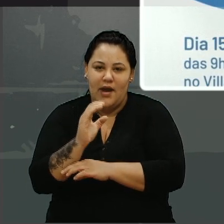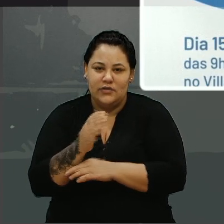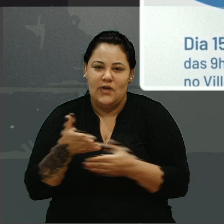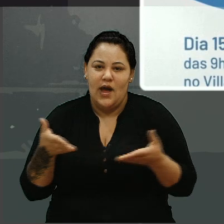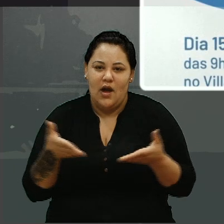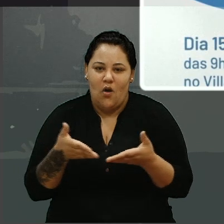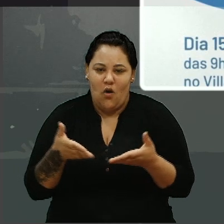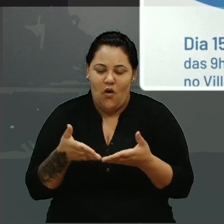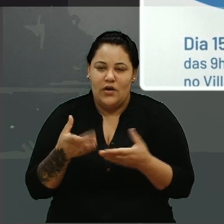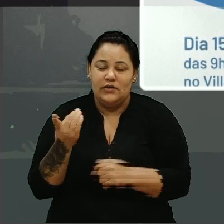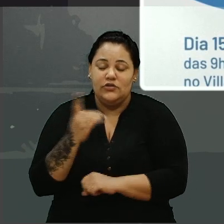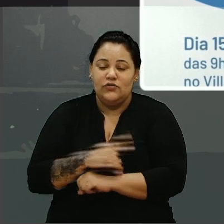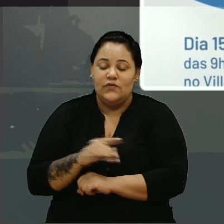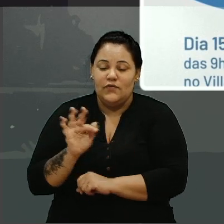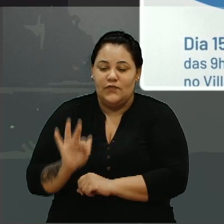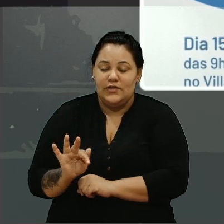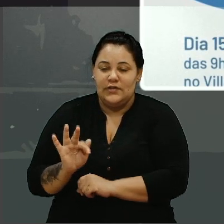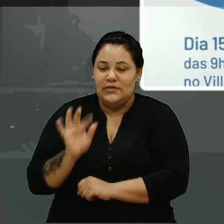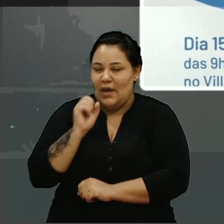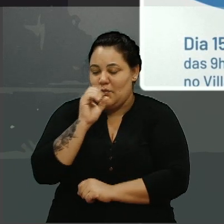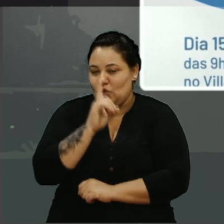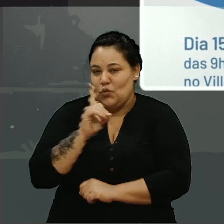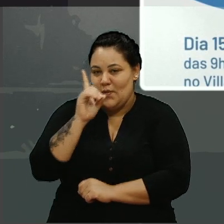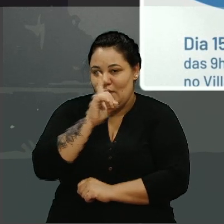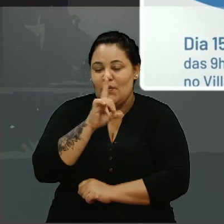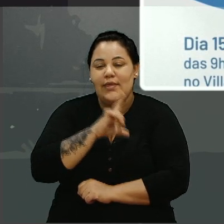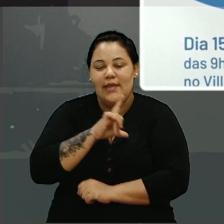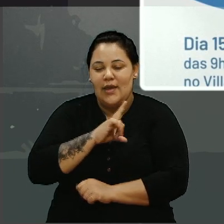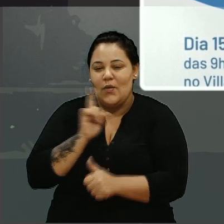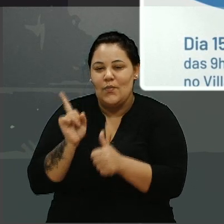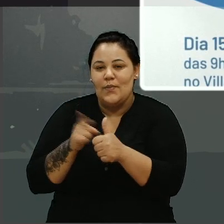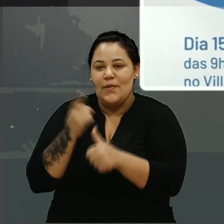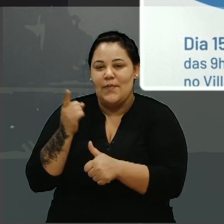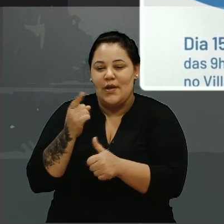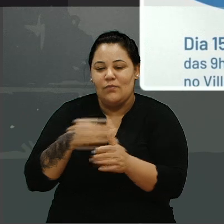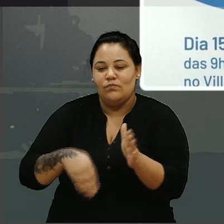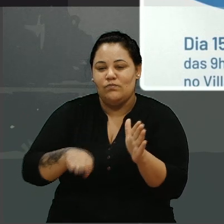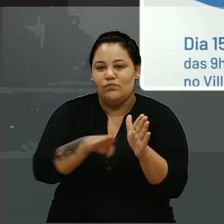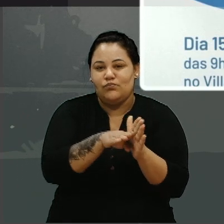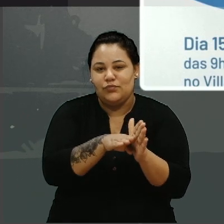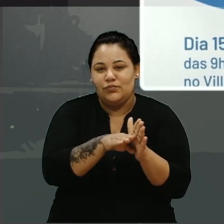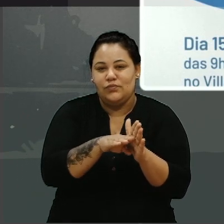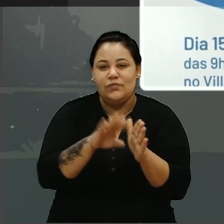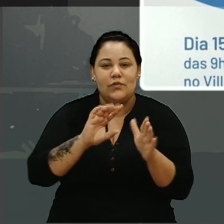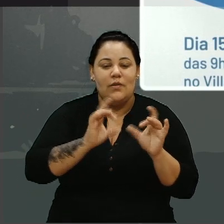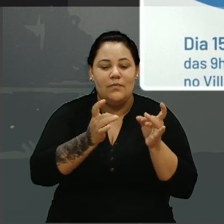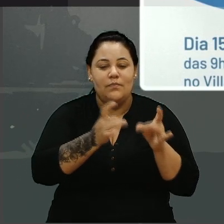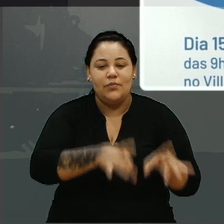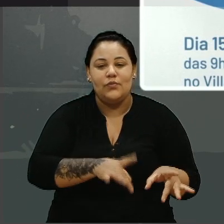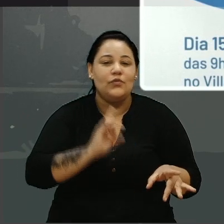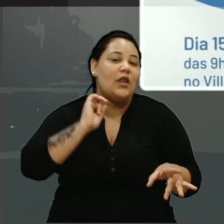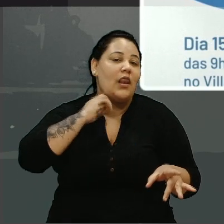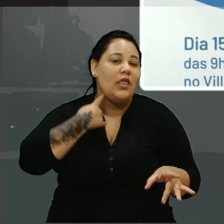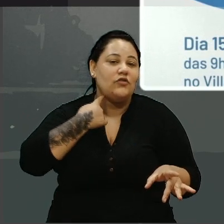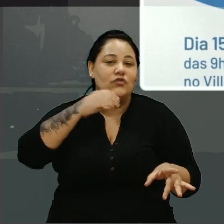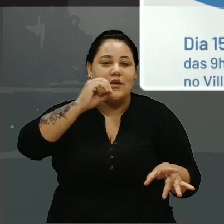ou seja, neste fim de semana, a gente tem o primeiro drive-thru do Caxias Lixo Zero em